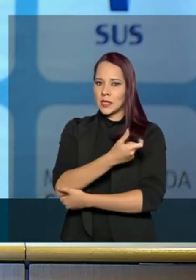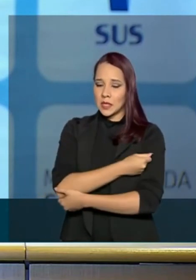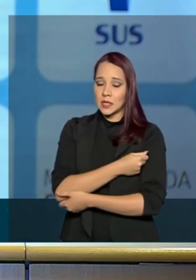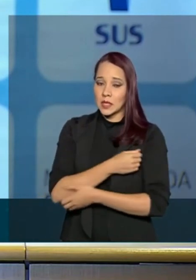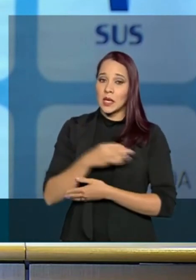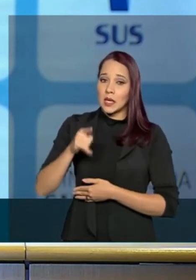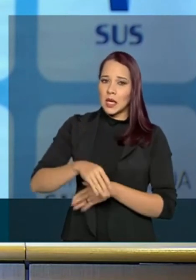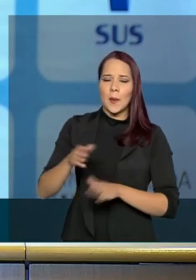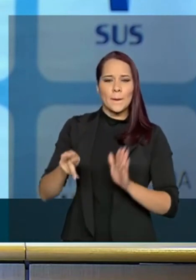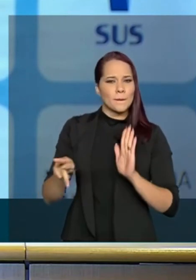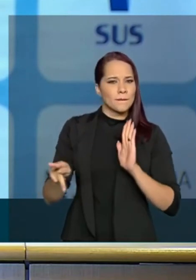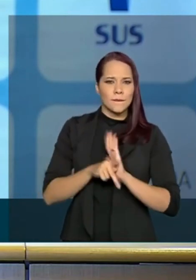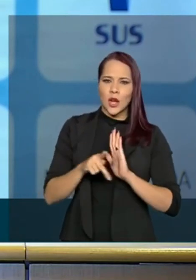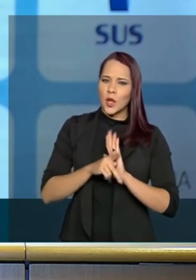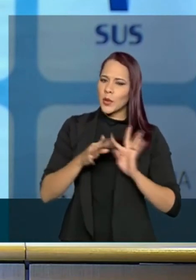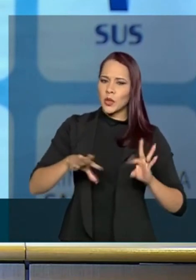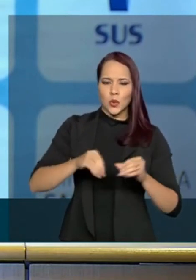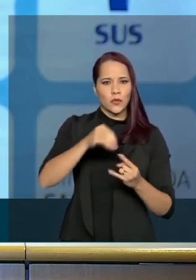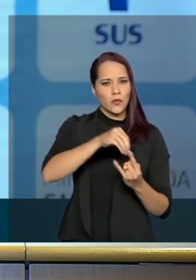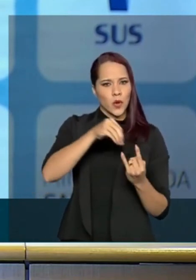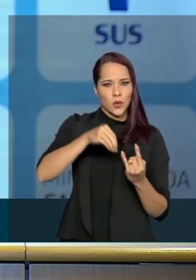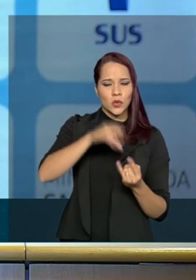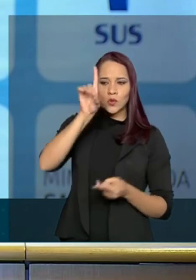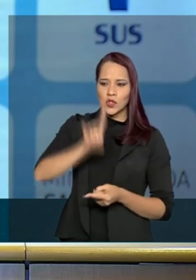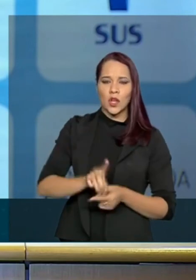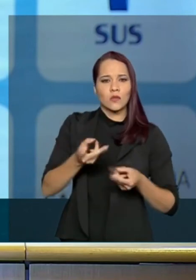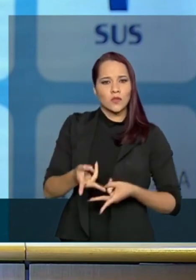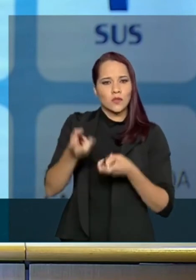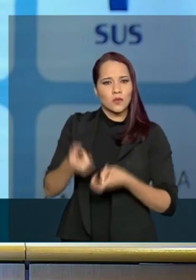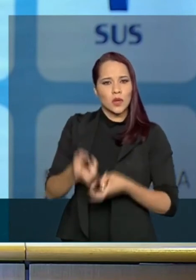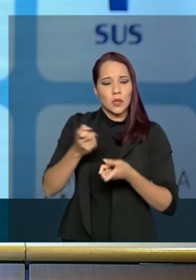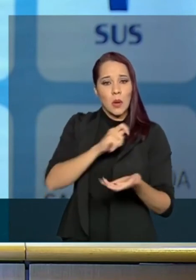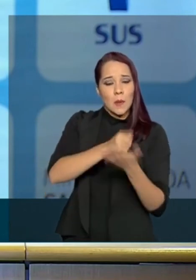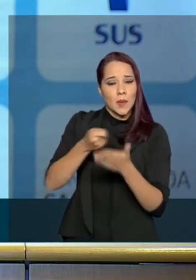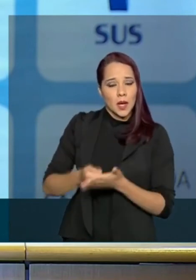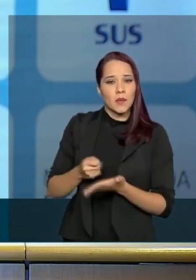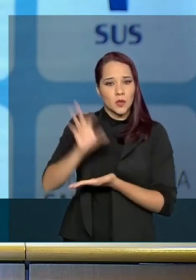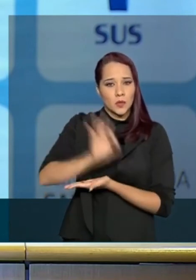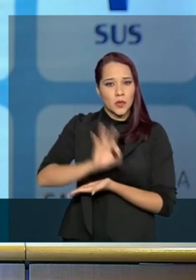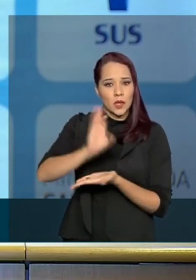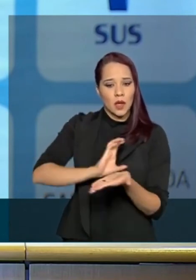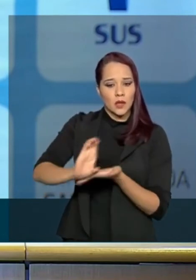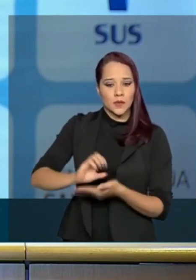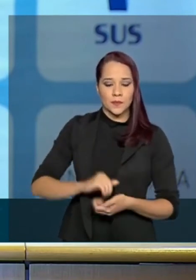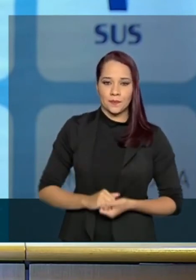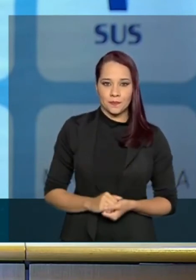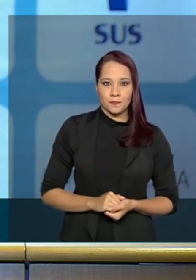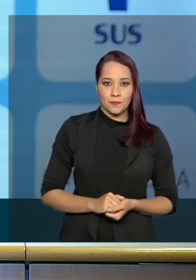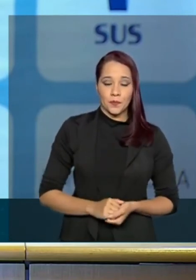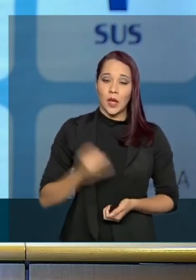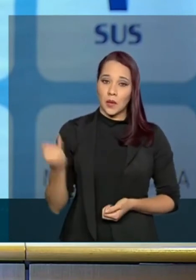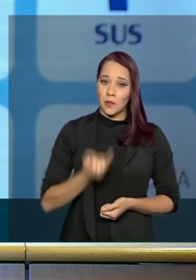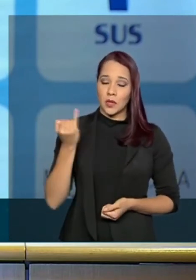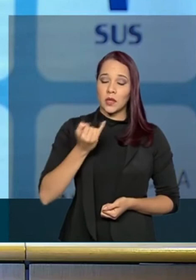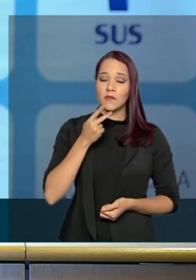passando a ser domínio total da Fiocruz com o direito da exploração e pagamento de royalties. Destacamos